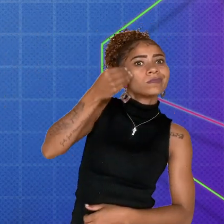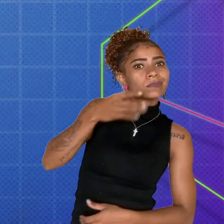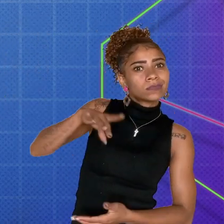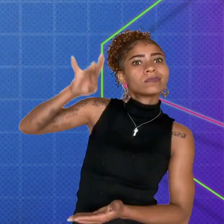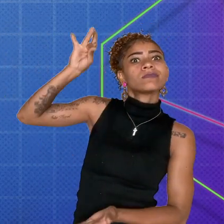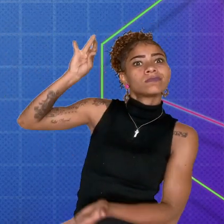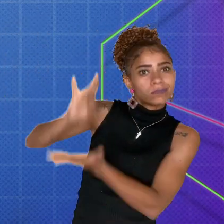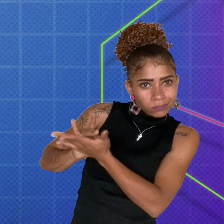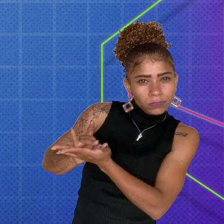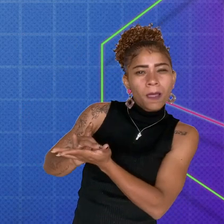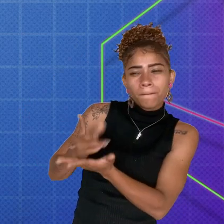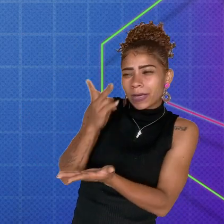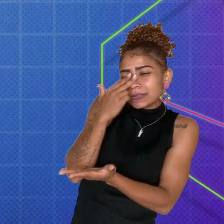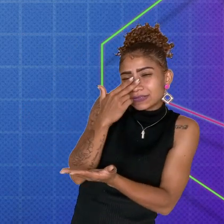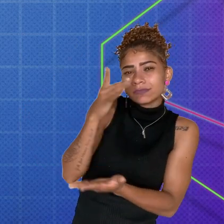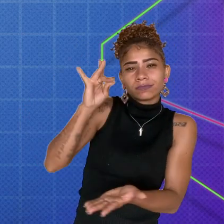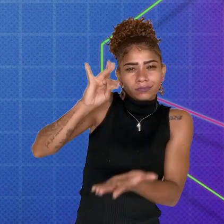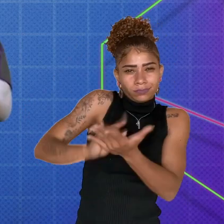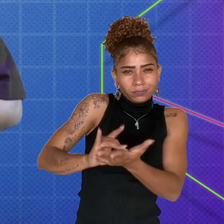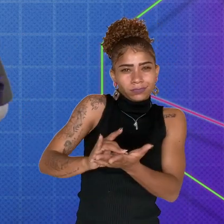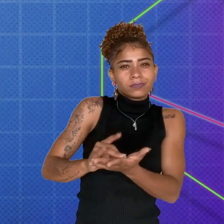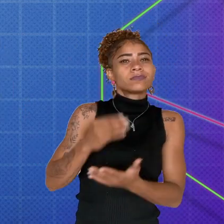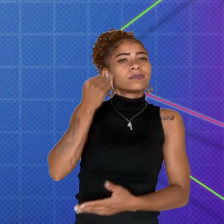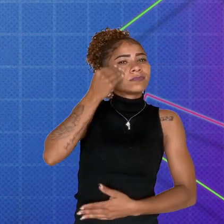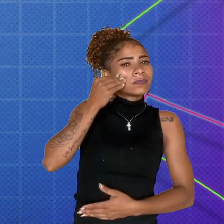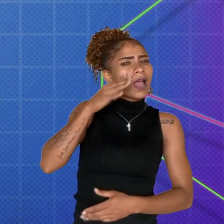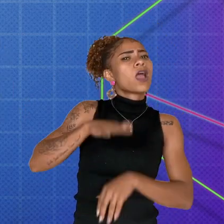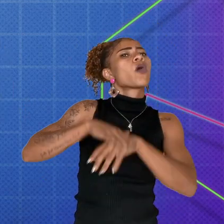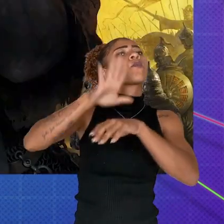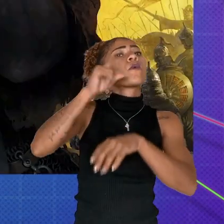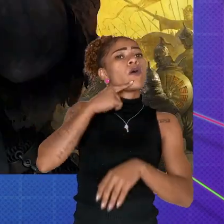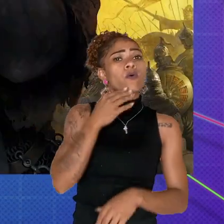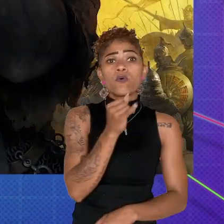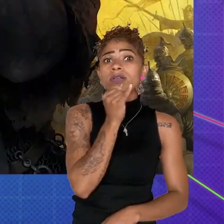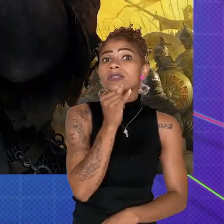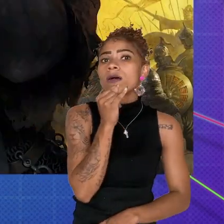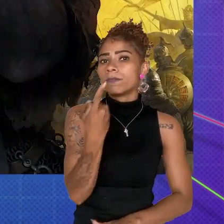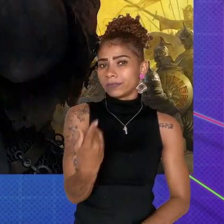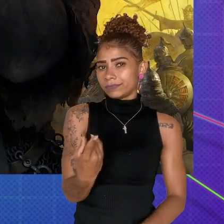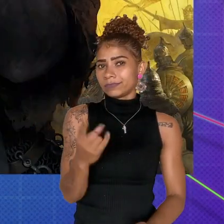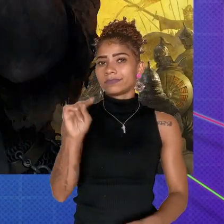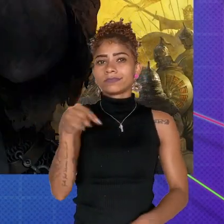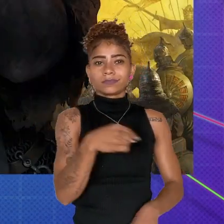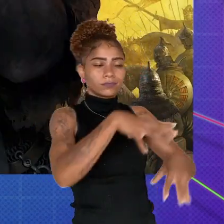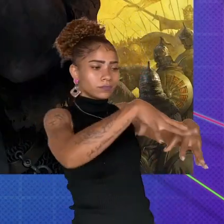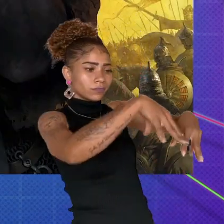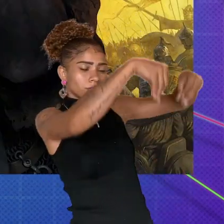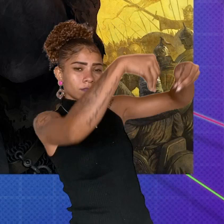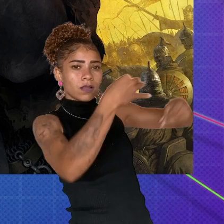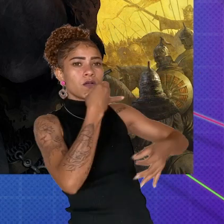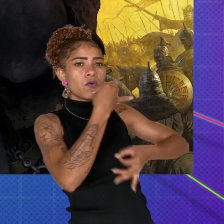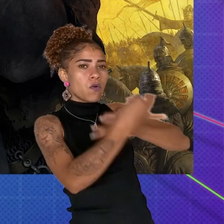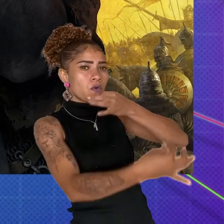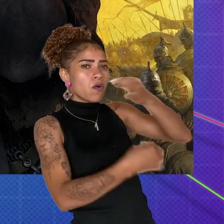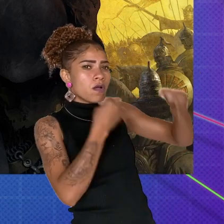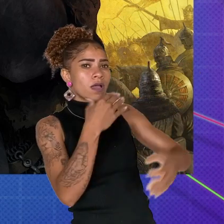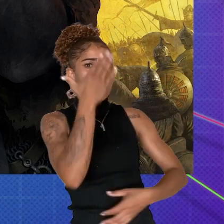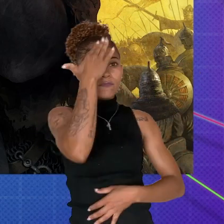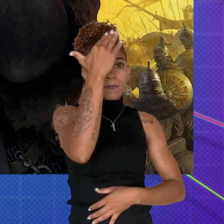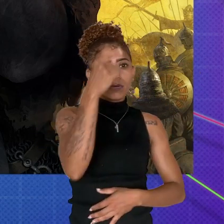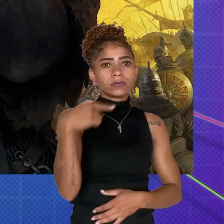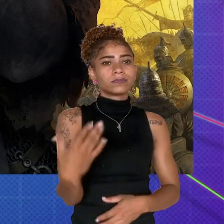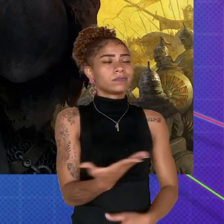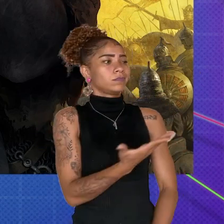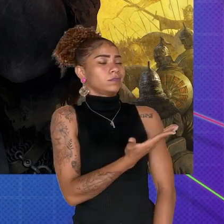experiência de jogo mais imersiva. Que tal exemplos de jogos que fizeram isso? Um jogo de ambientação medieval que faz uso desses sons é o